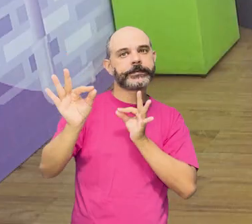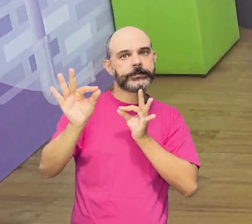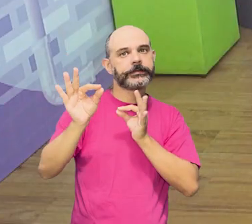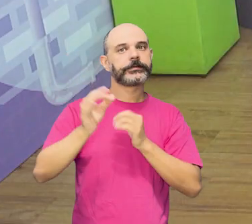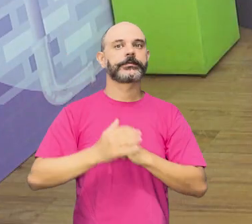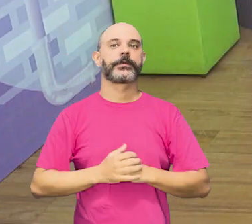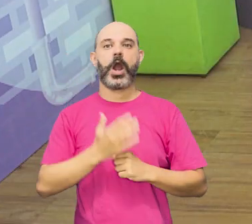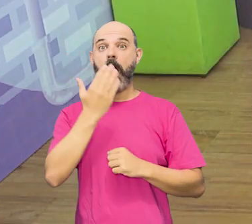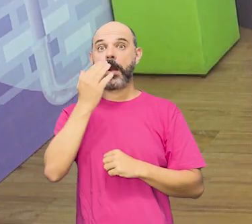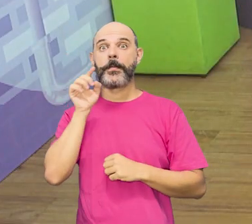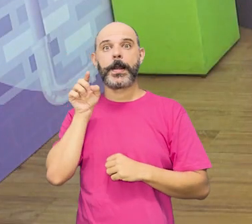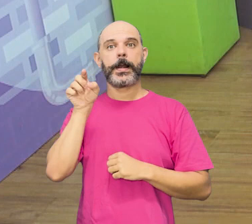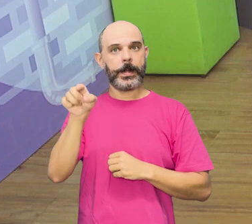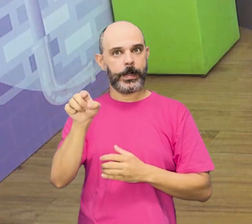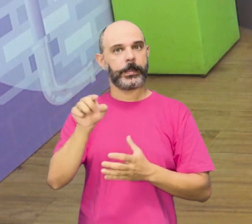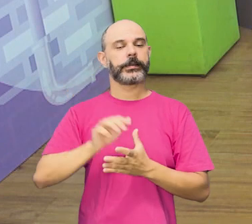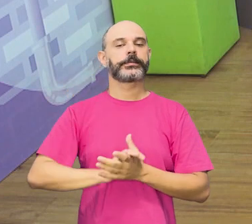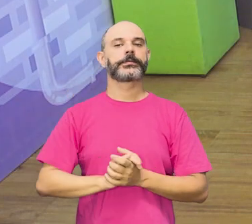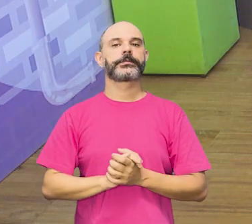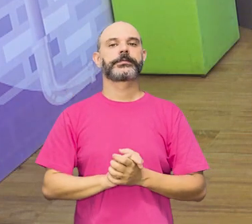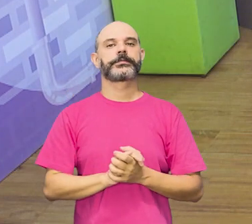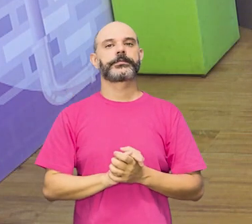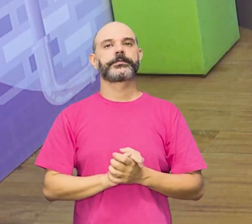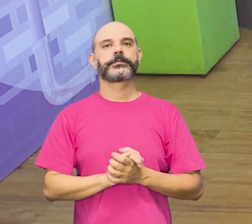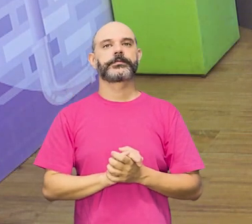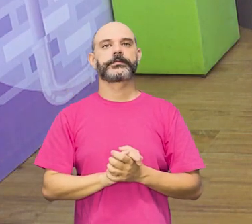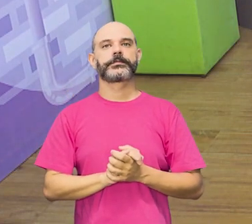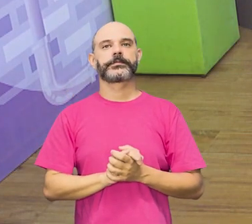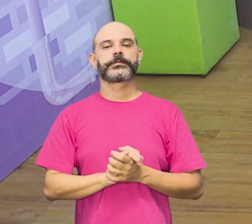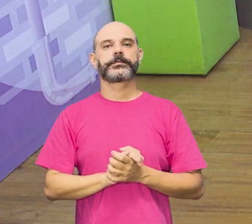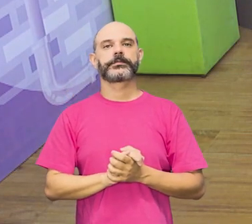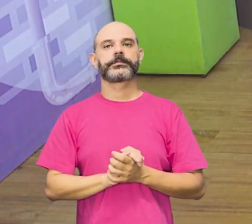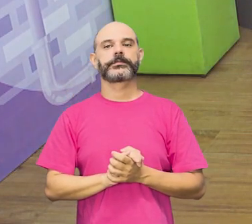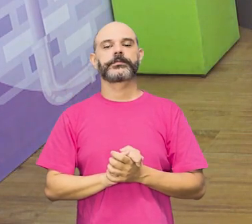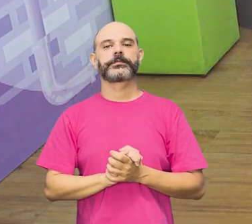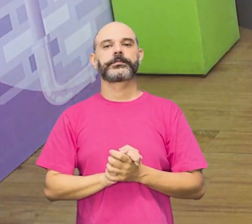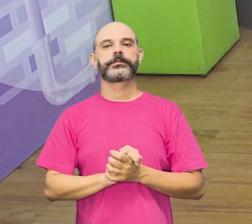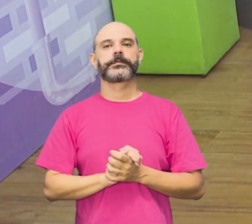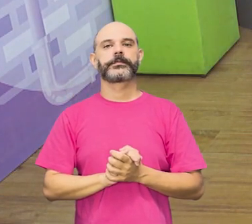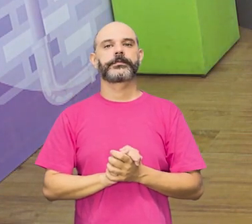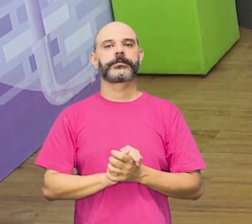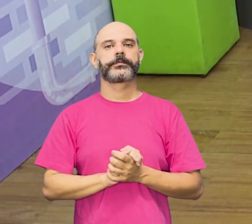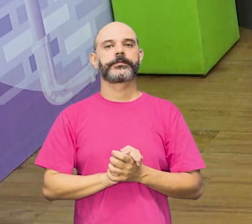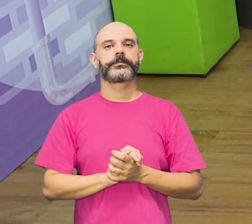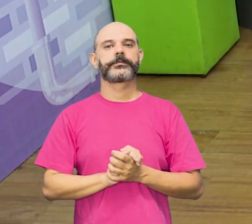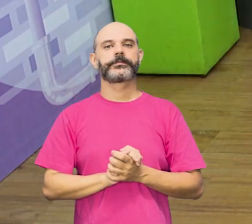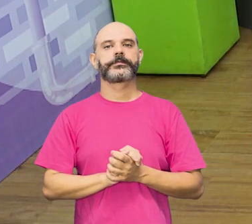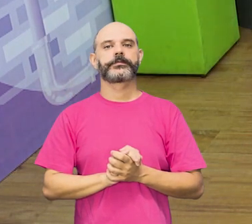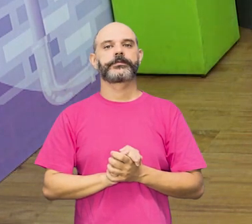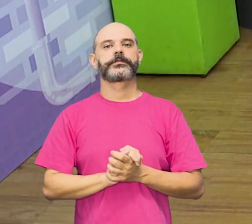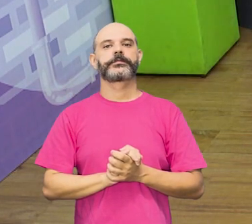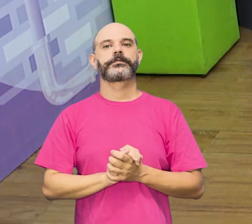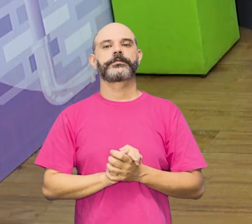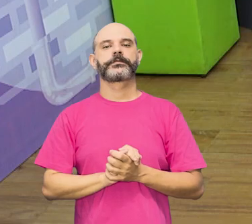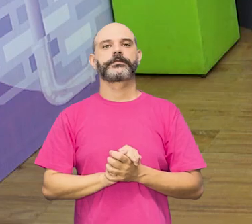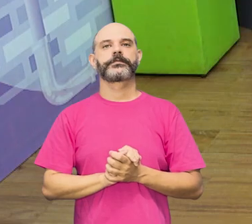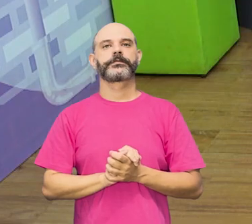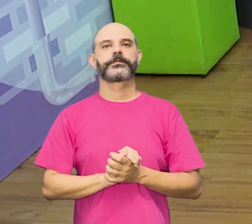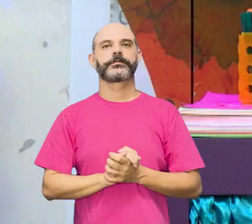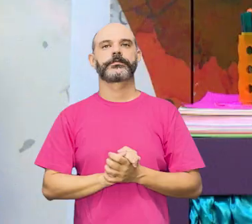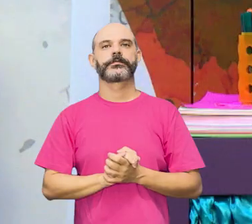está. Música.